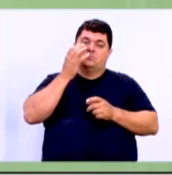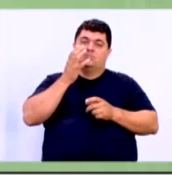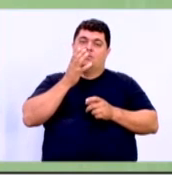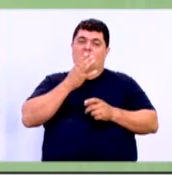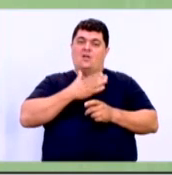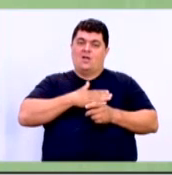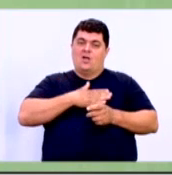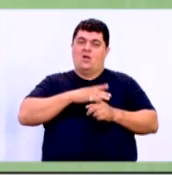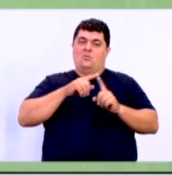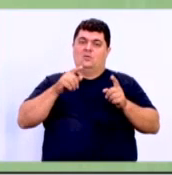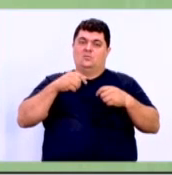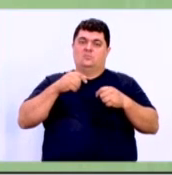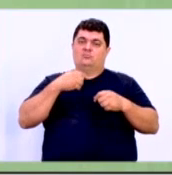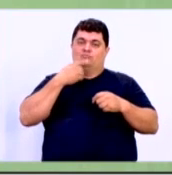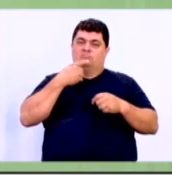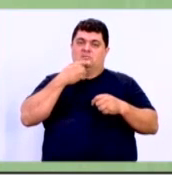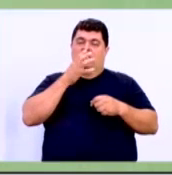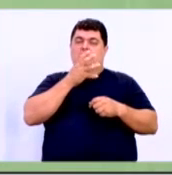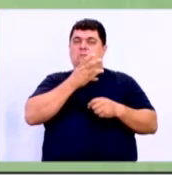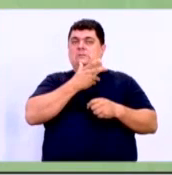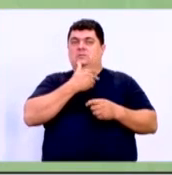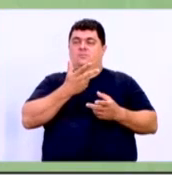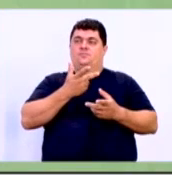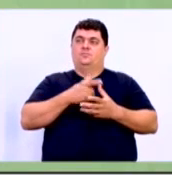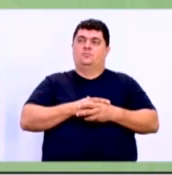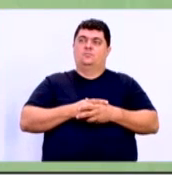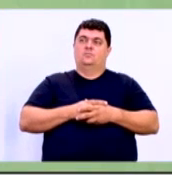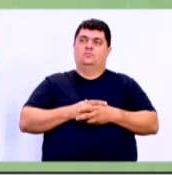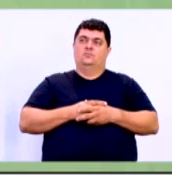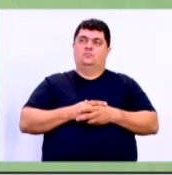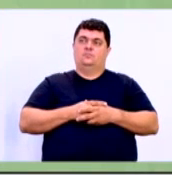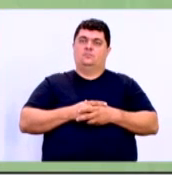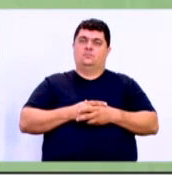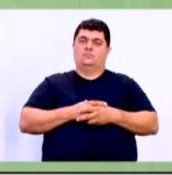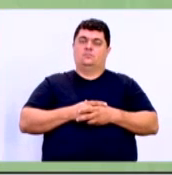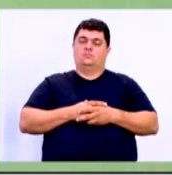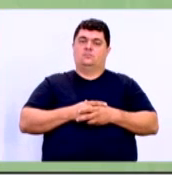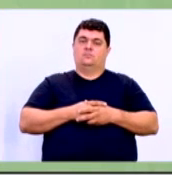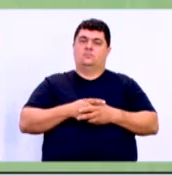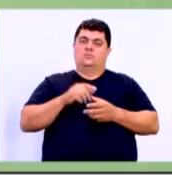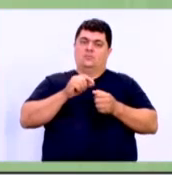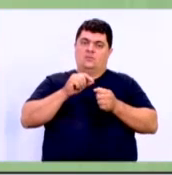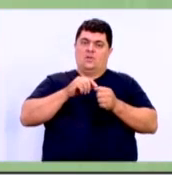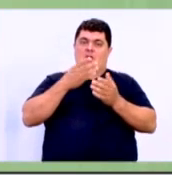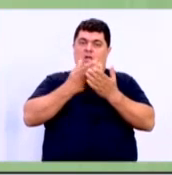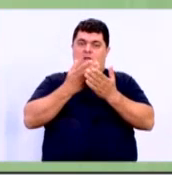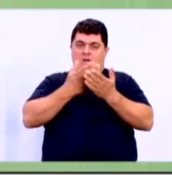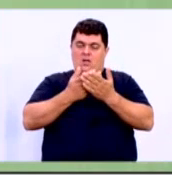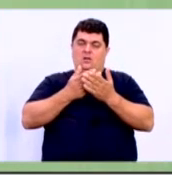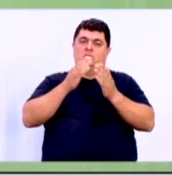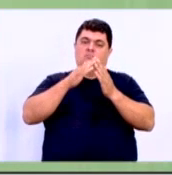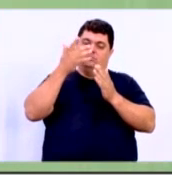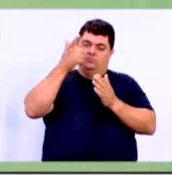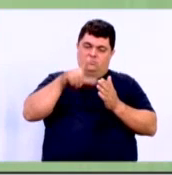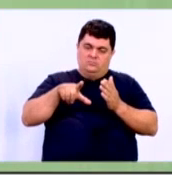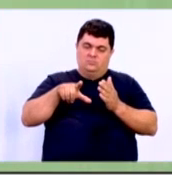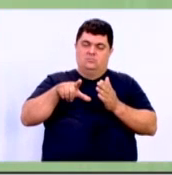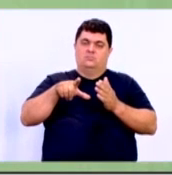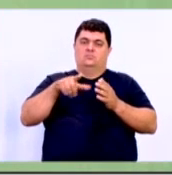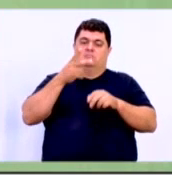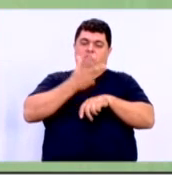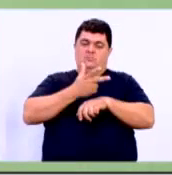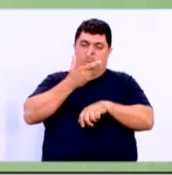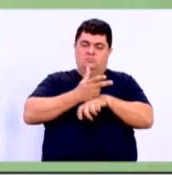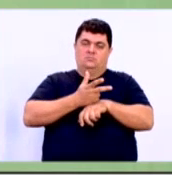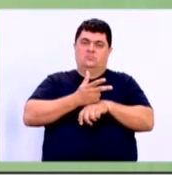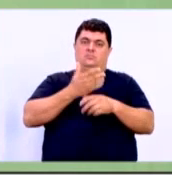extensa, não tem como eu ir tão lento, tá? Então, faz a sua parte, chega em casa, vamos rever os vídeos e